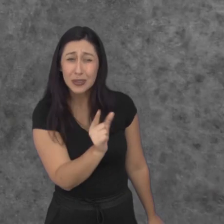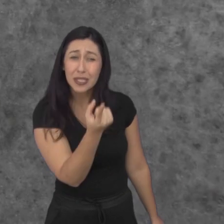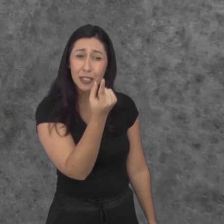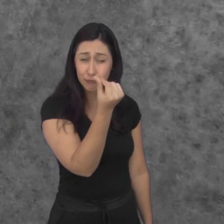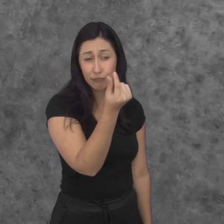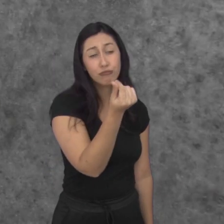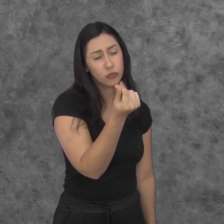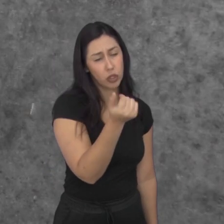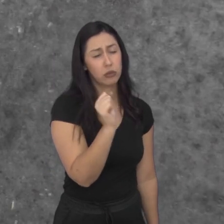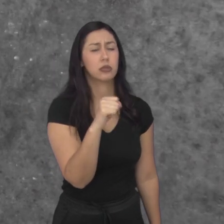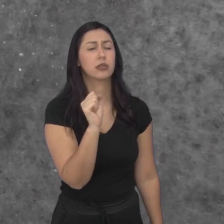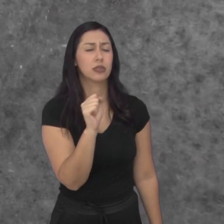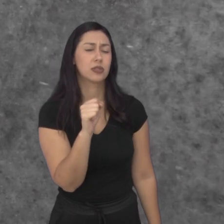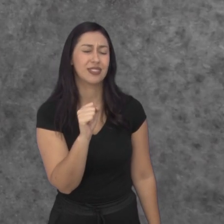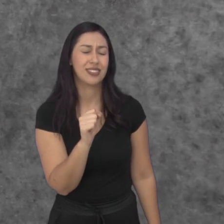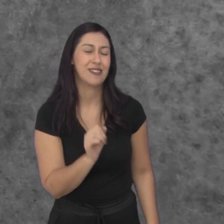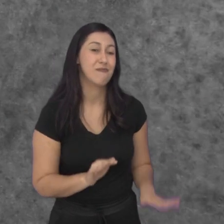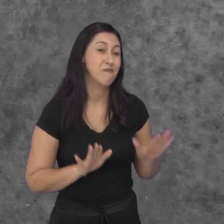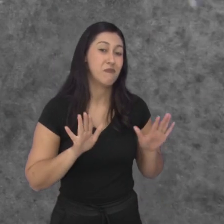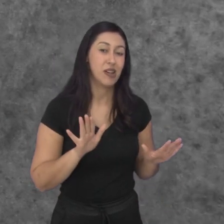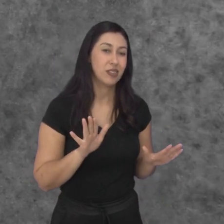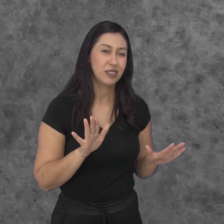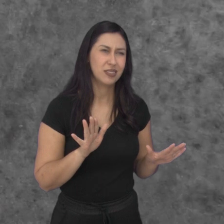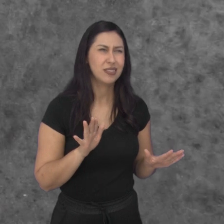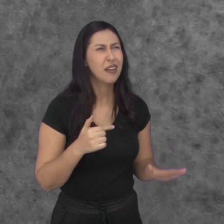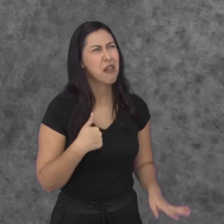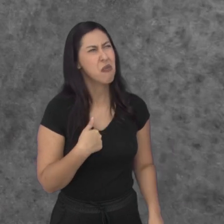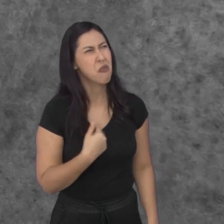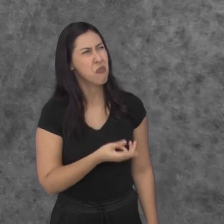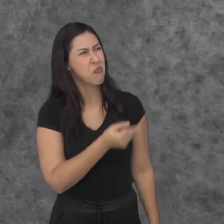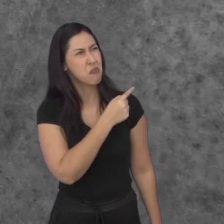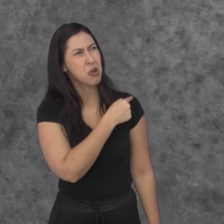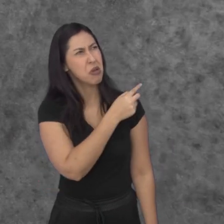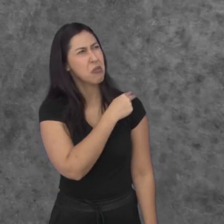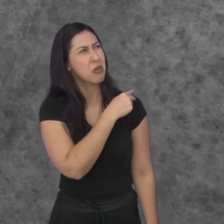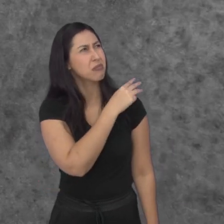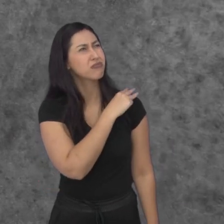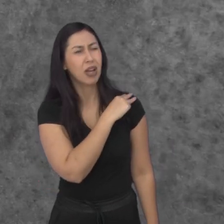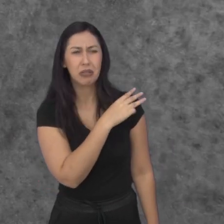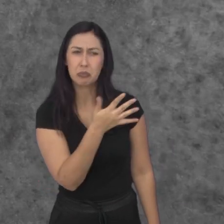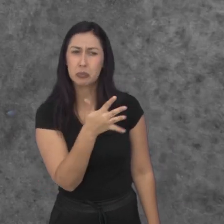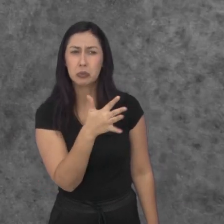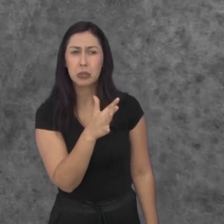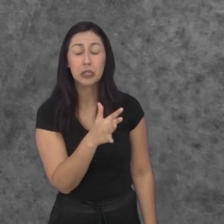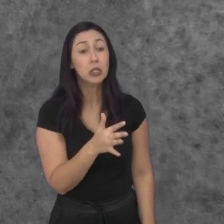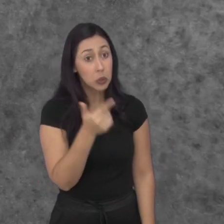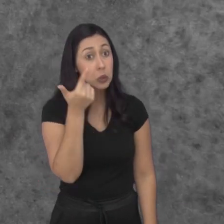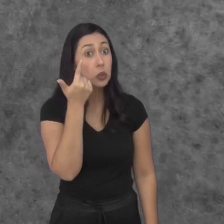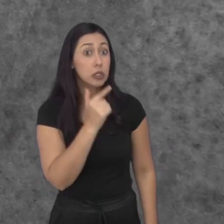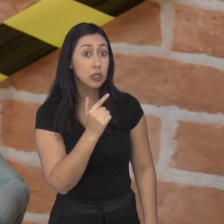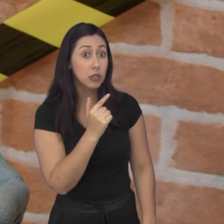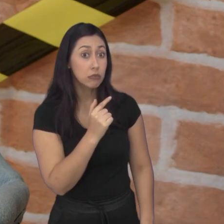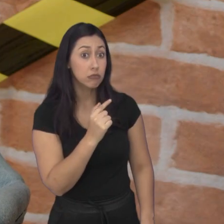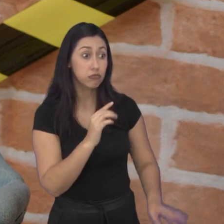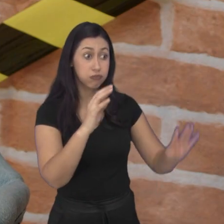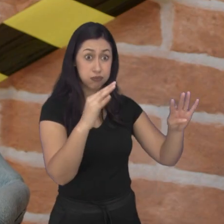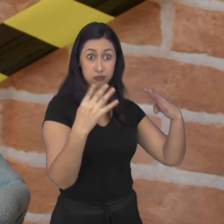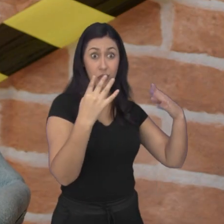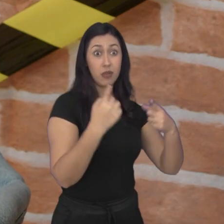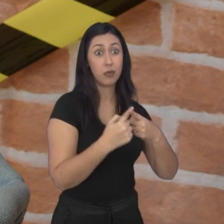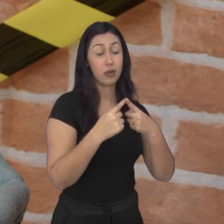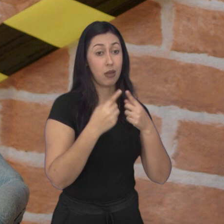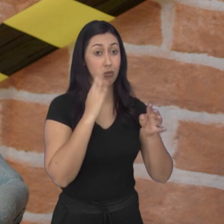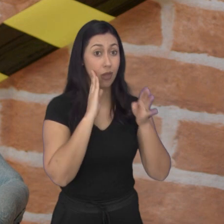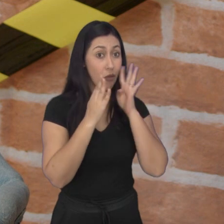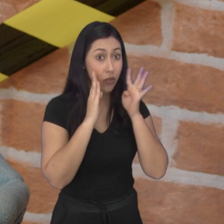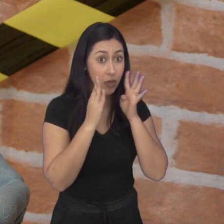pra tirar um dinheiro legal. Mas eu tava, acho que eu nem sei se eu tava no ensino médio ainda, mas tinha alguma visibilidade que o Facebook era bombado na